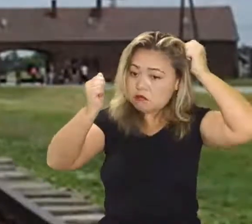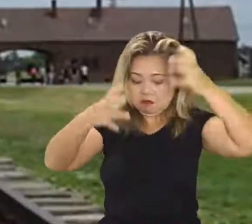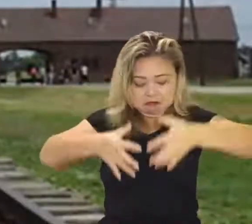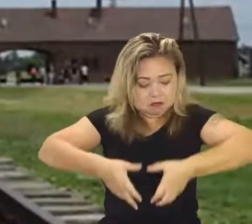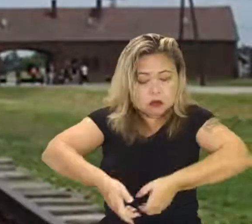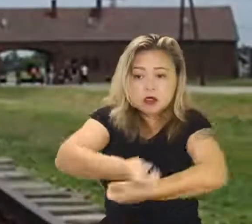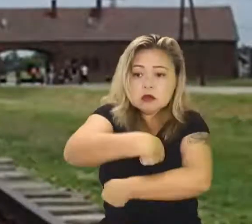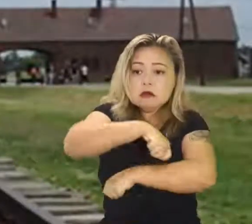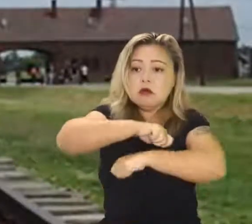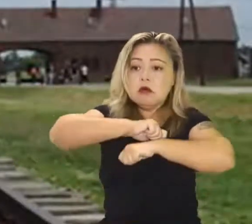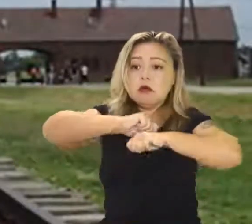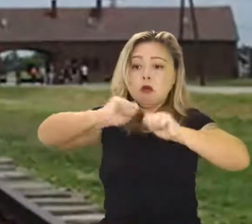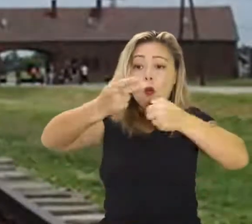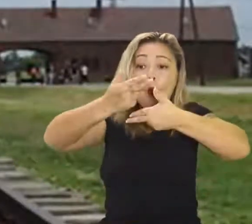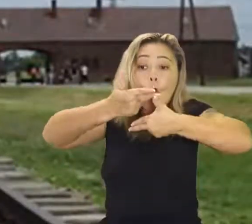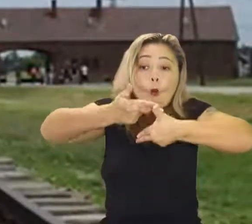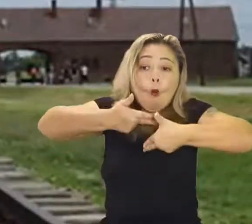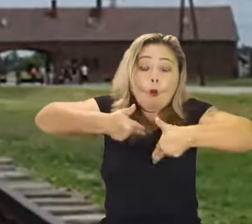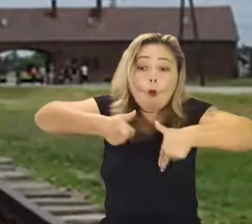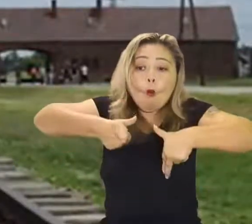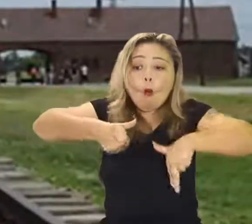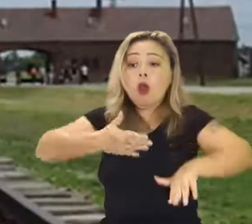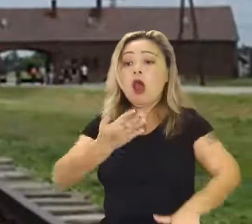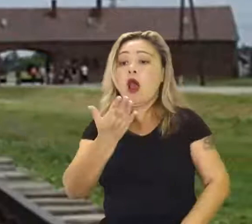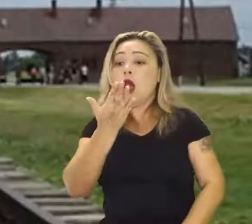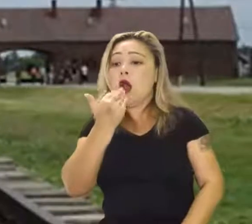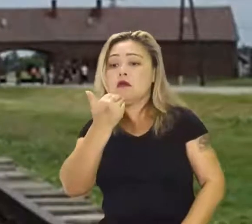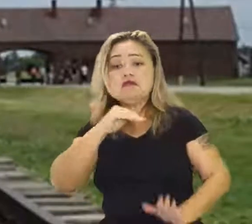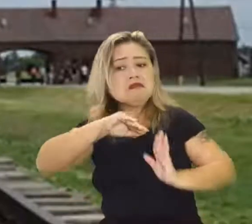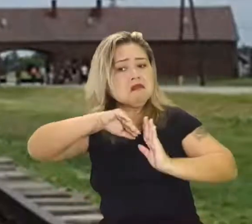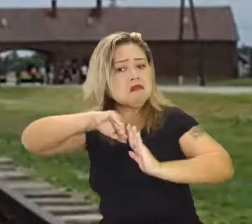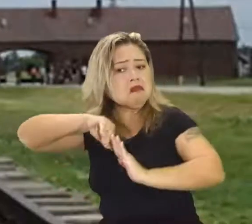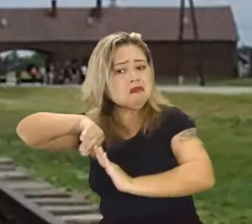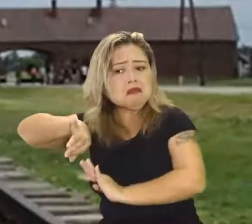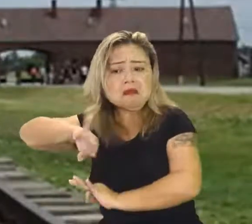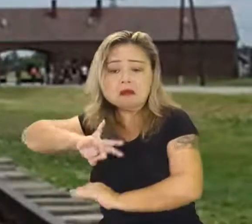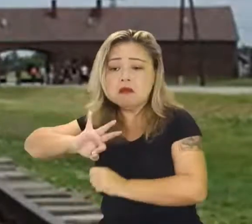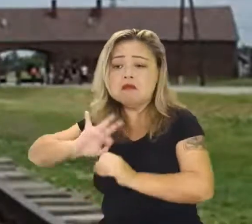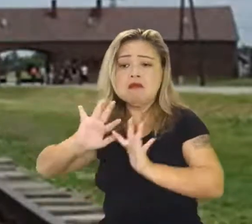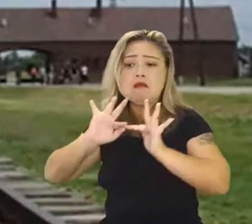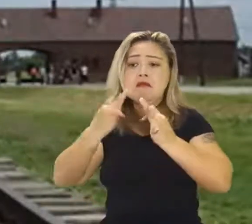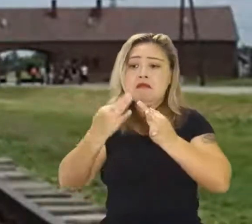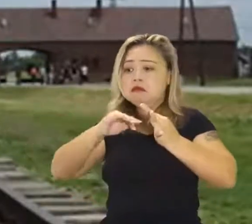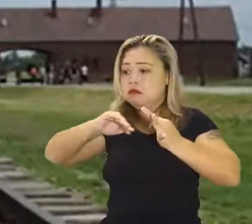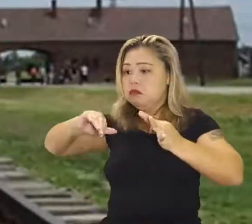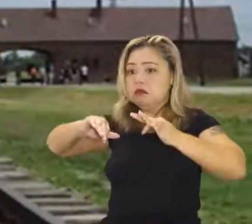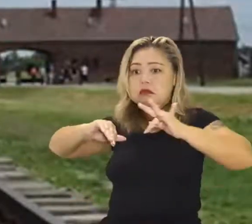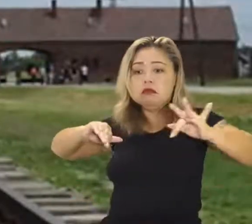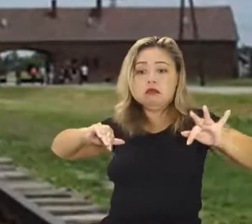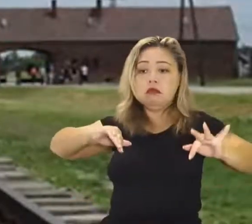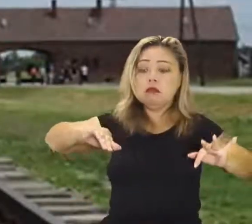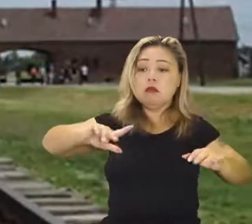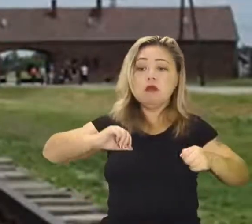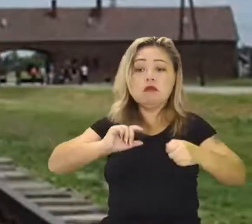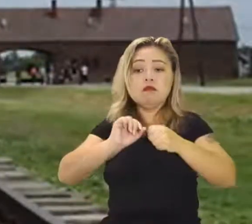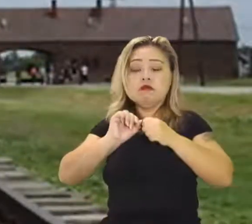sua alimentação, que era tirada a sua família, que era tirada a sua